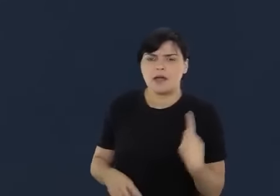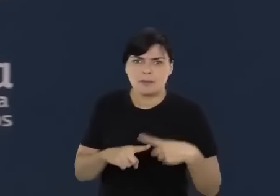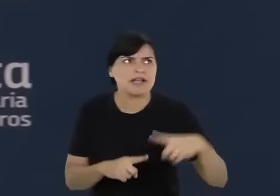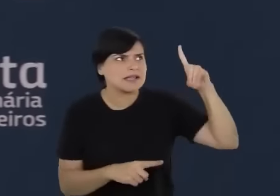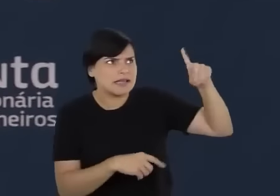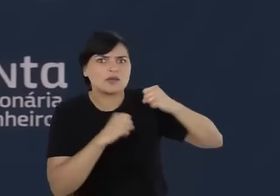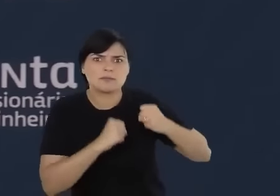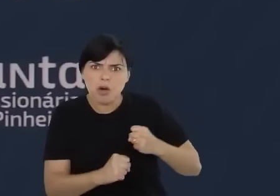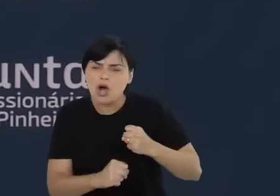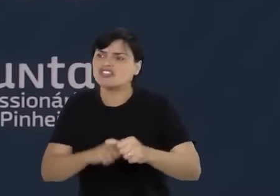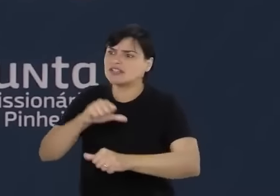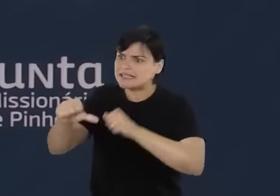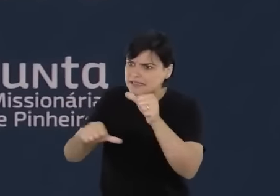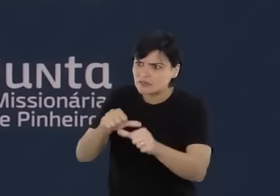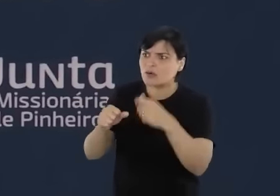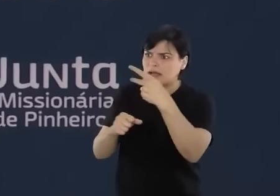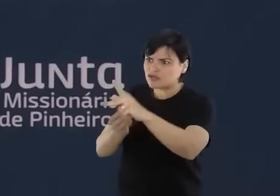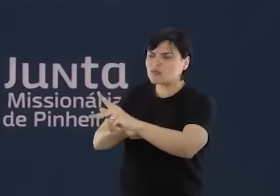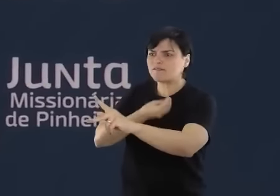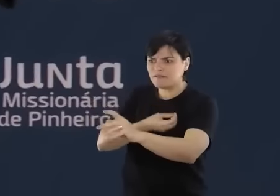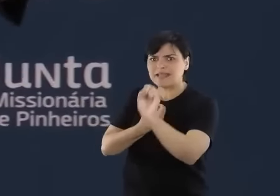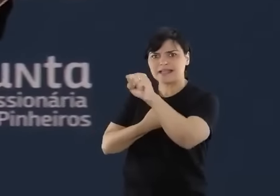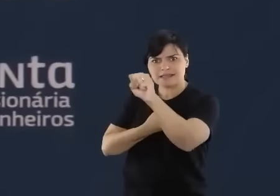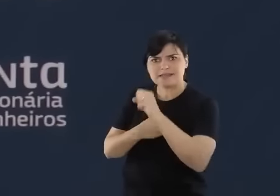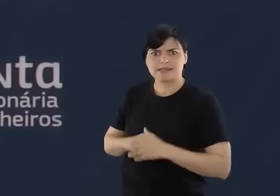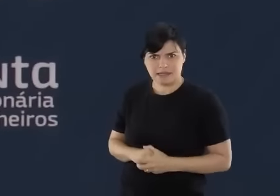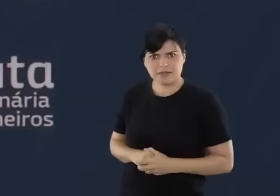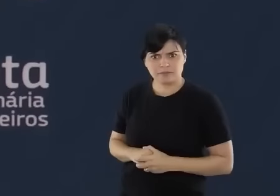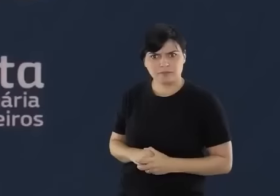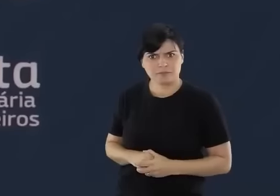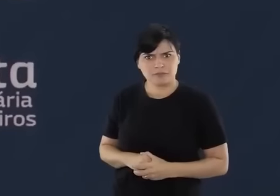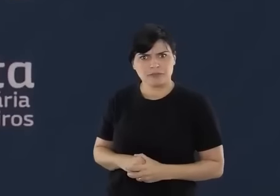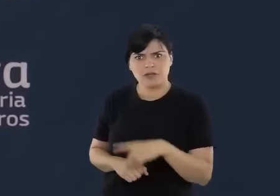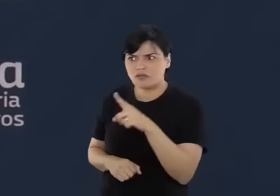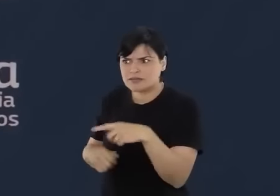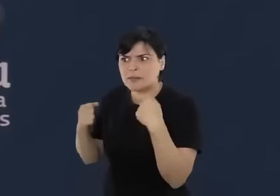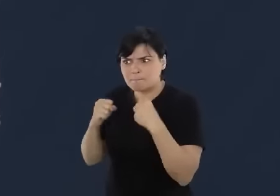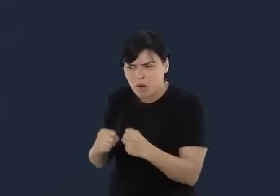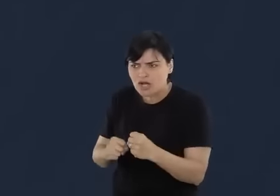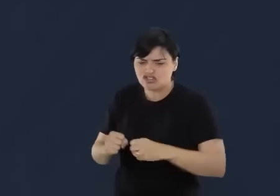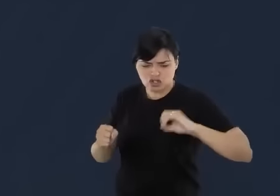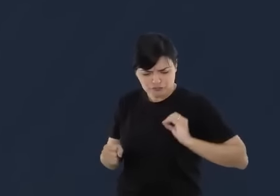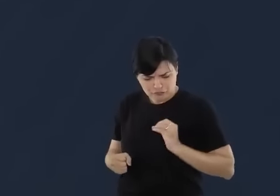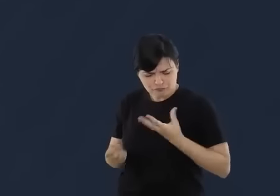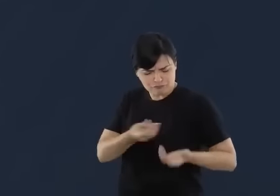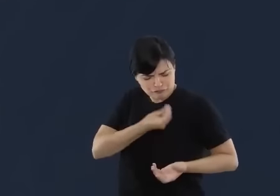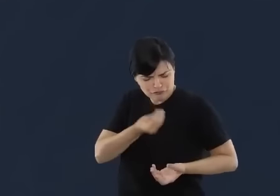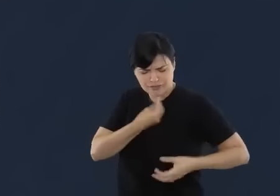todos os homens em todos os lugares que se arrependam é possível mudar é possível ser transformado é possível ser liberto é possível ter uma nova